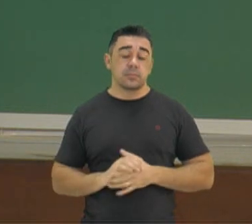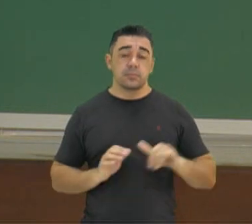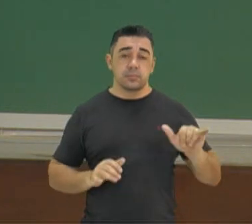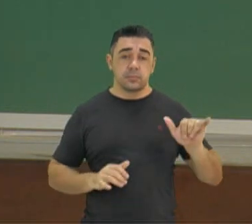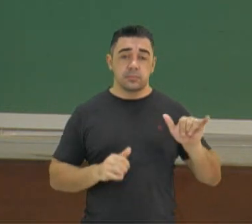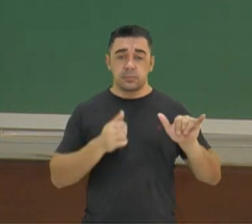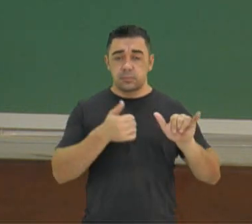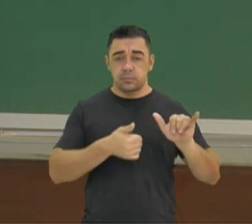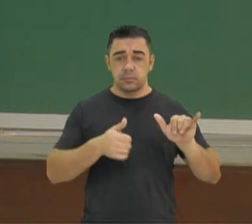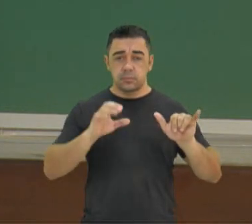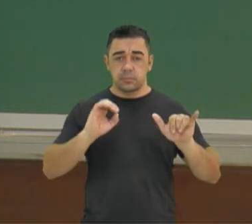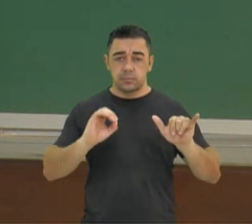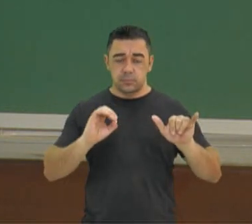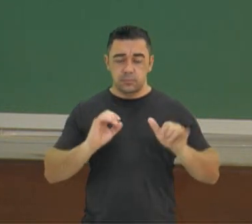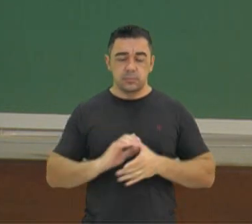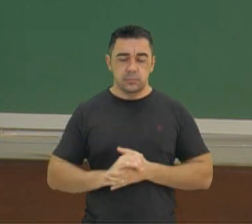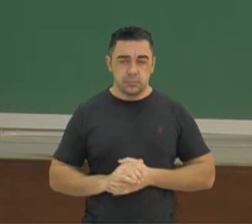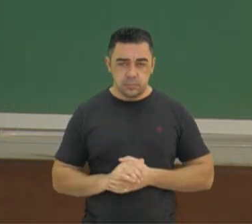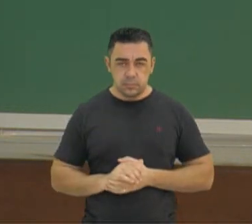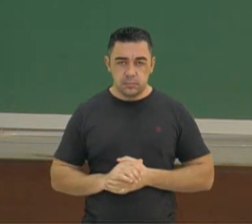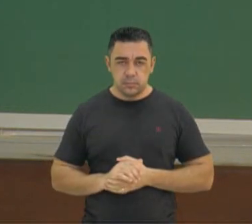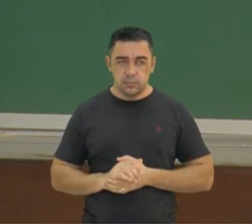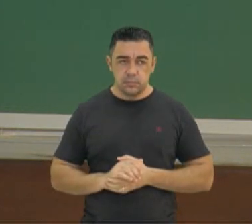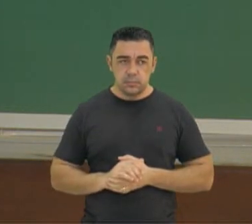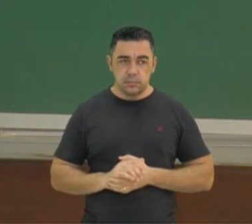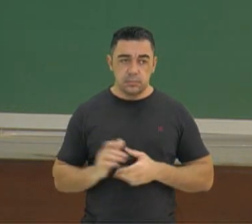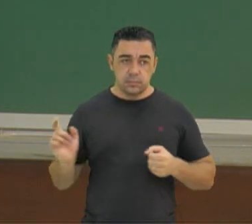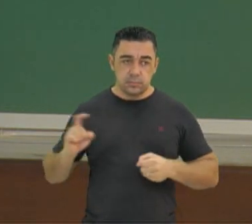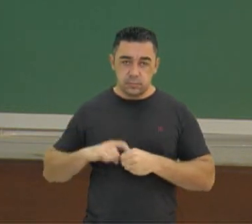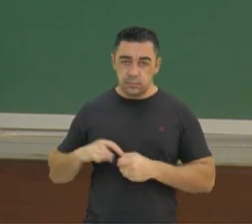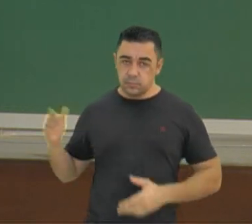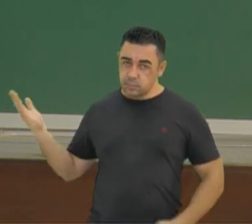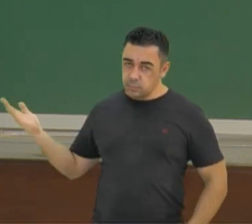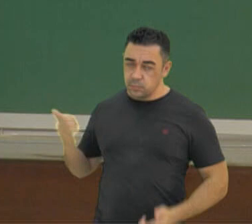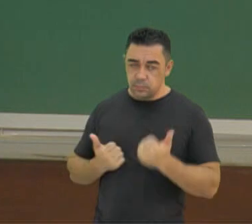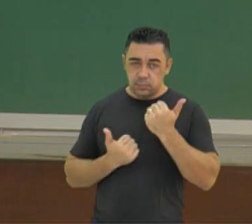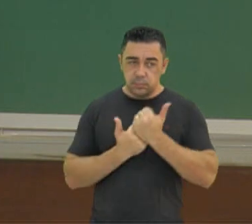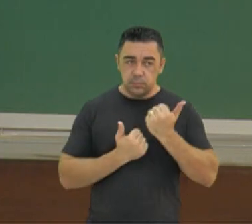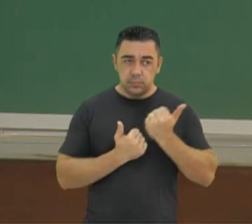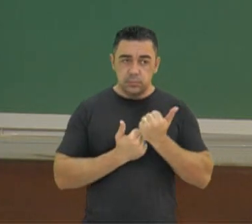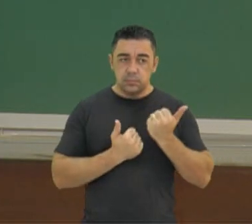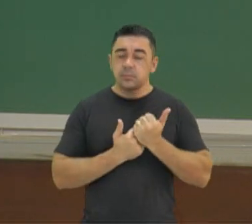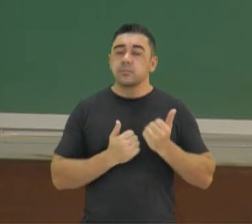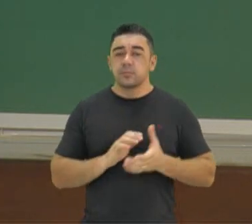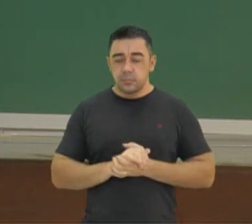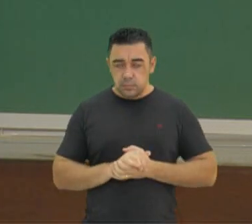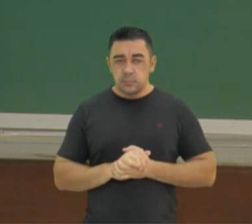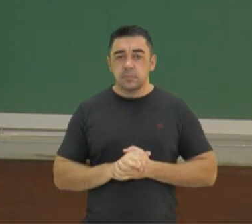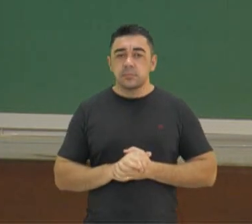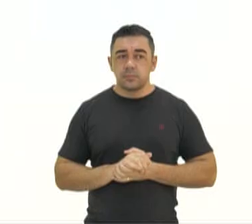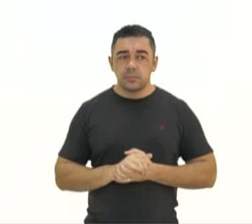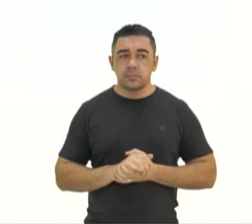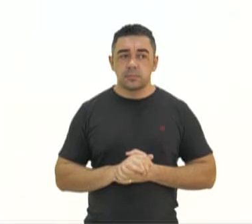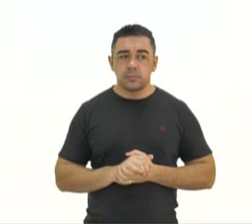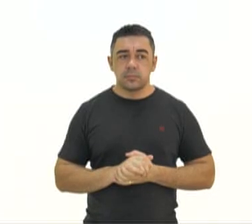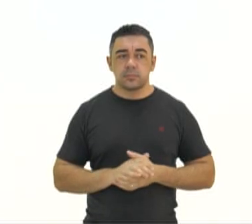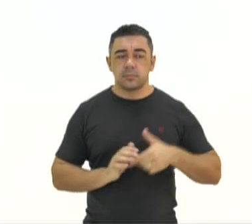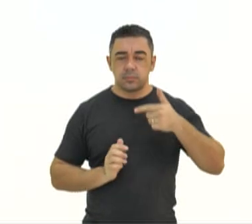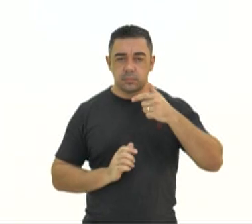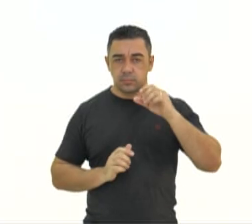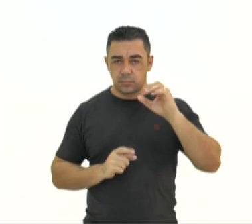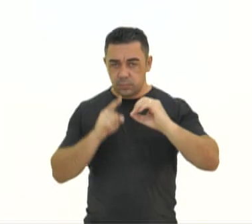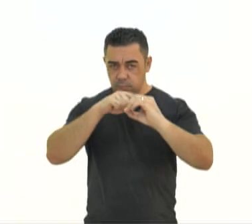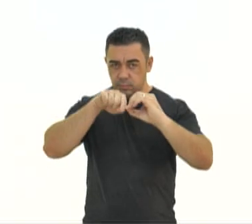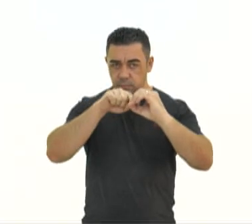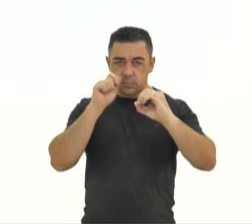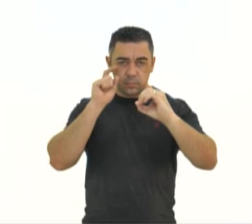y vale 10. Voltando agora para as nossas figuras, né, na forma de sistema, tenho que